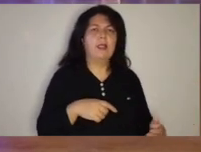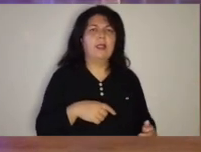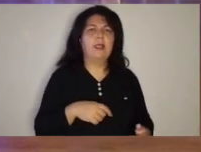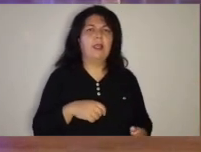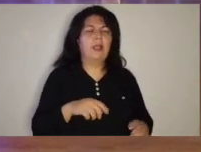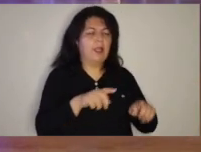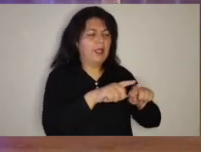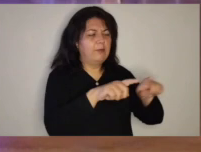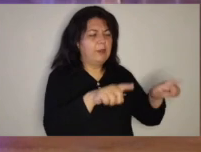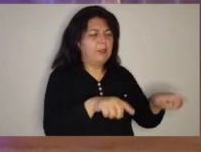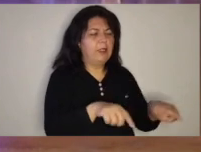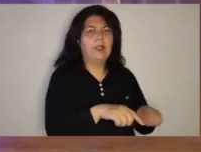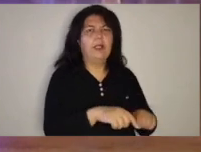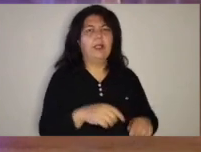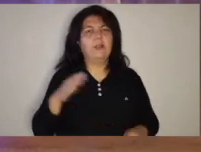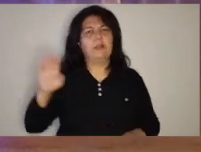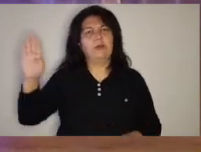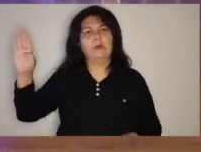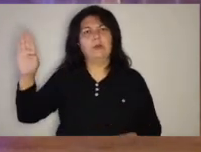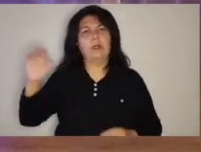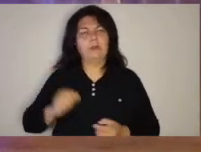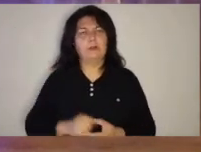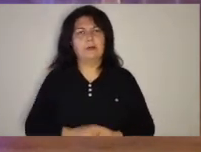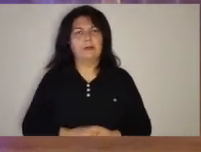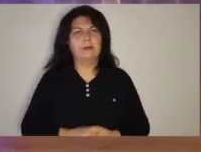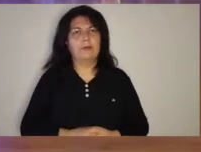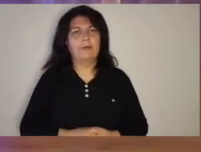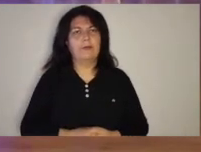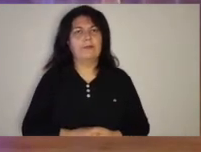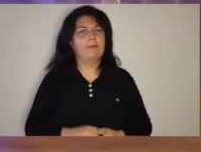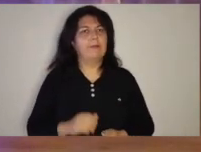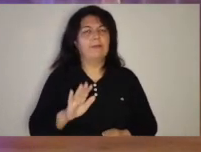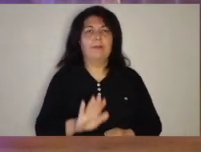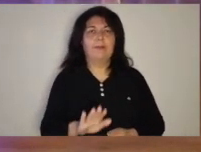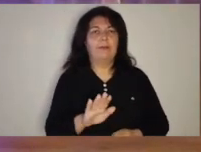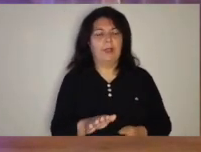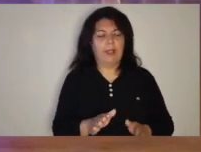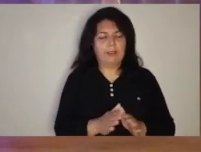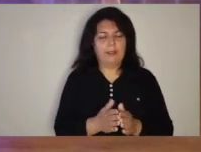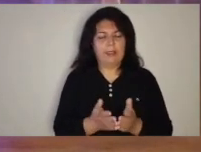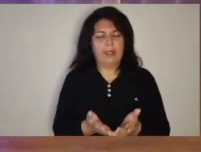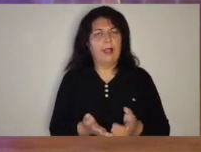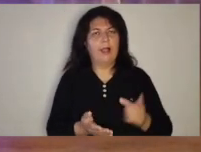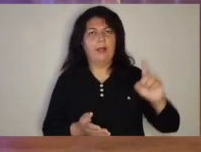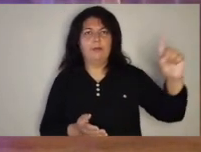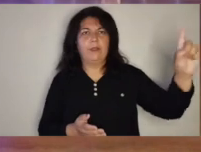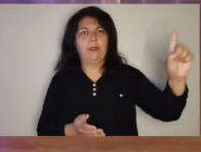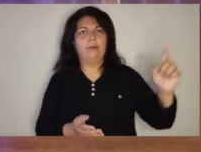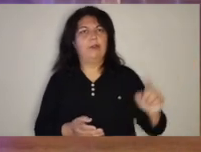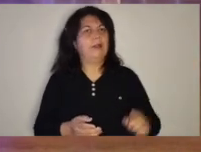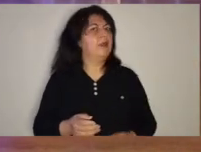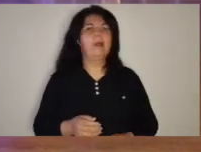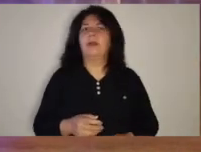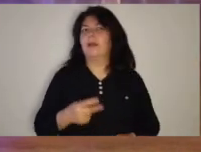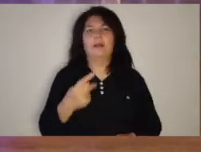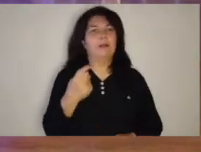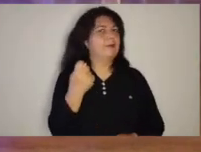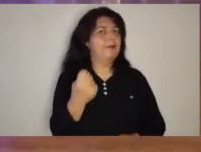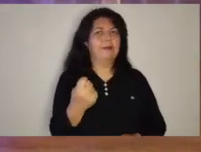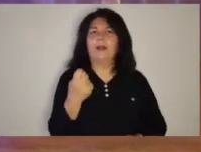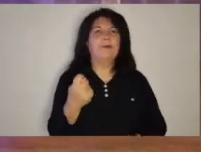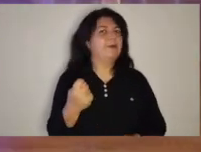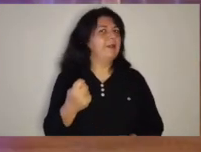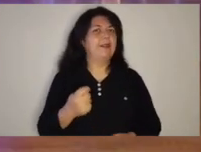é que a Bíblia não é um amuleto. E naquele momento, para o povo